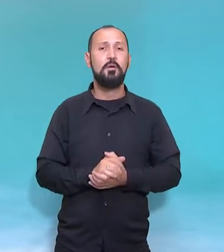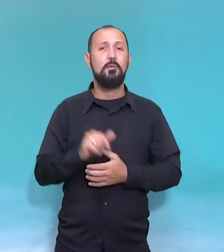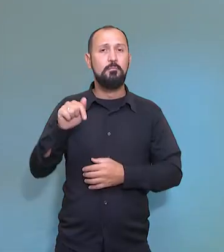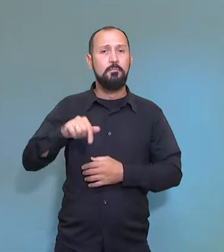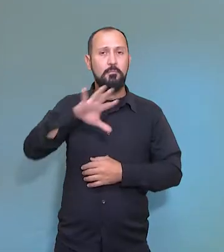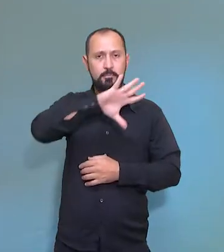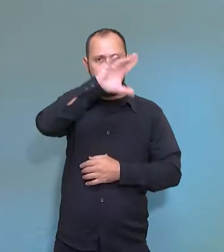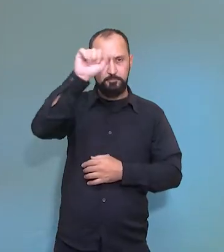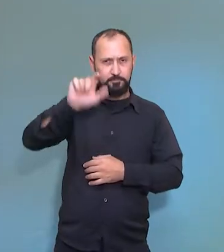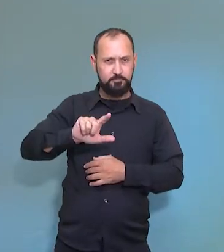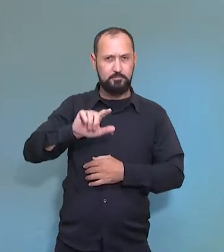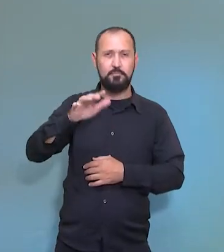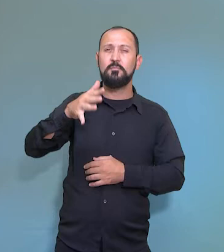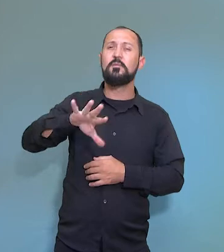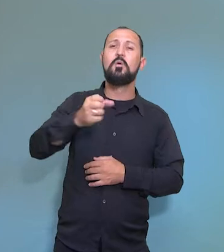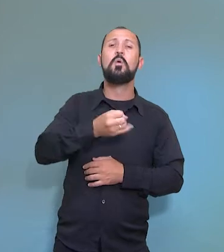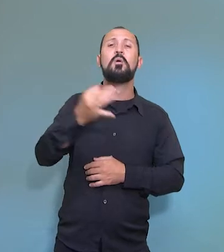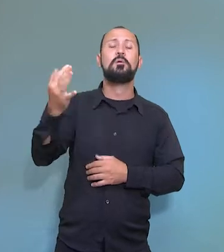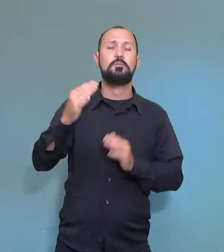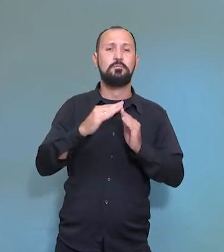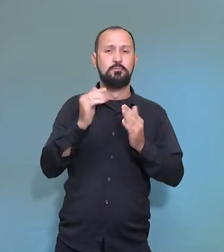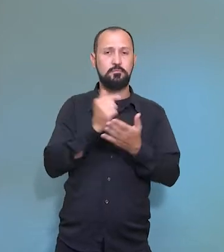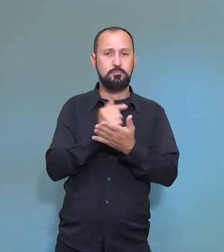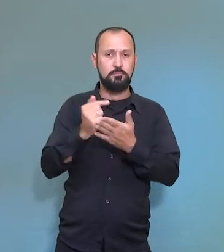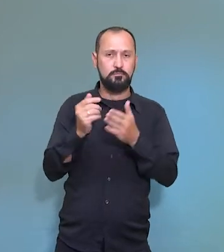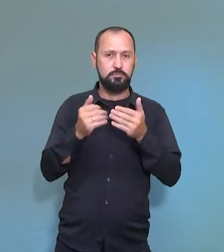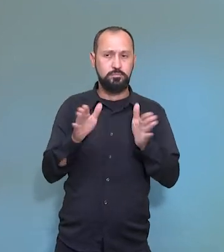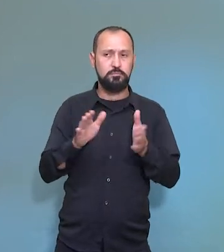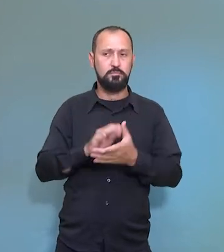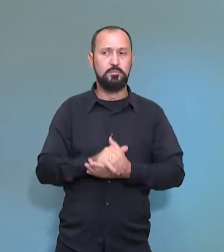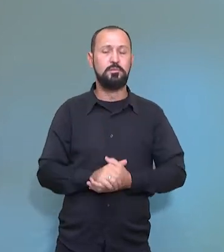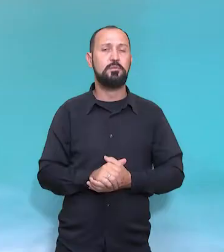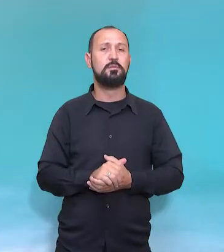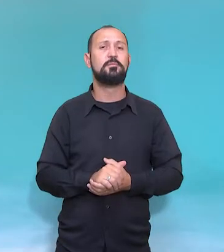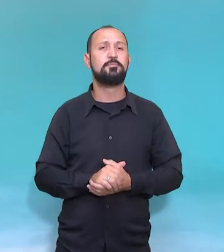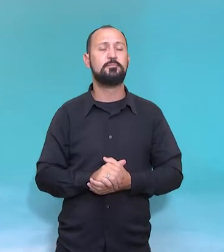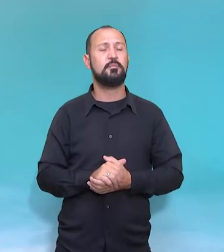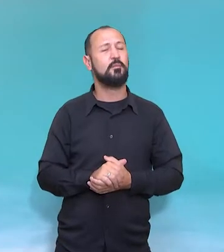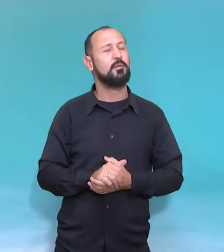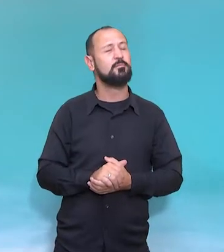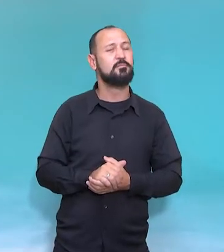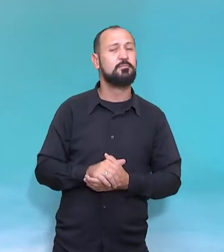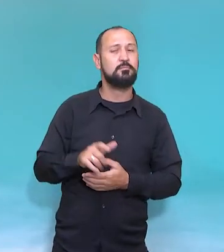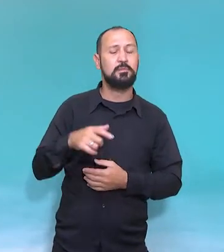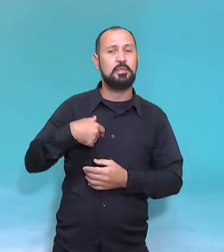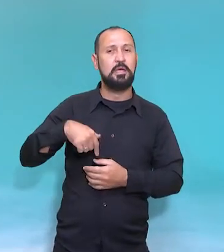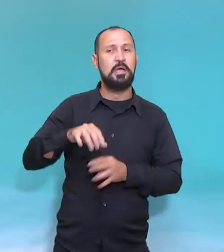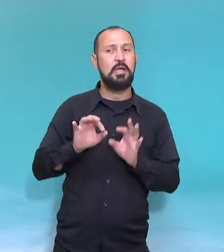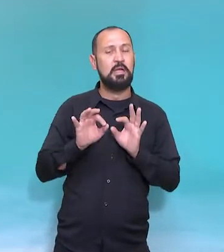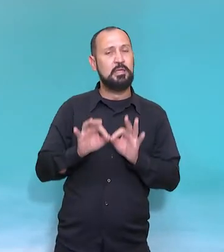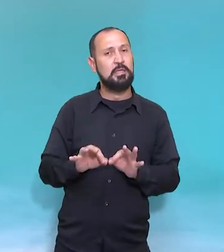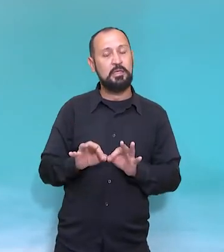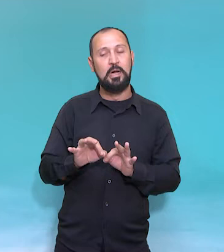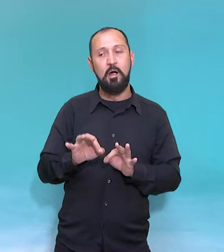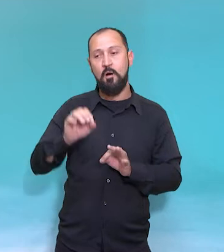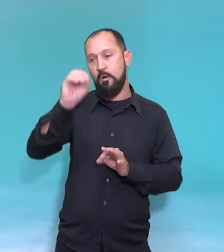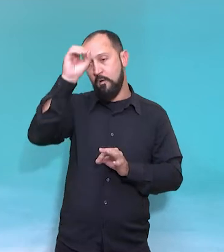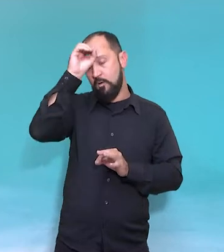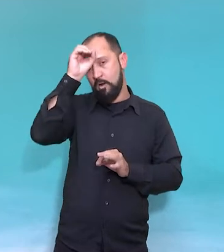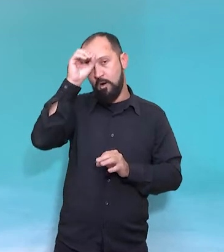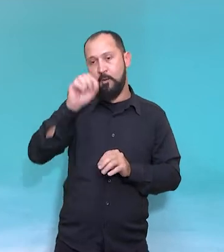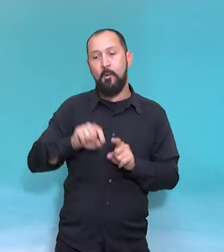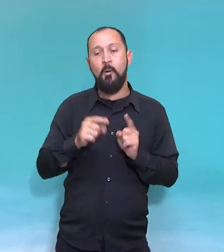13 mil. Aqui em Mato Grosso do Sul, por exemplo, a gente tem quantos cartórios em atividade? Olha, Paulo, eu não tenho